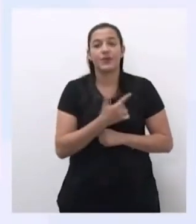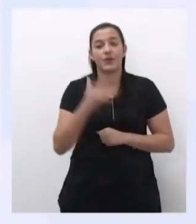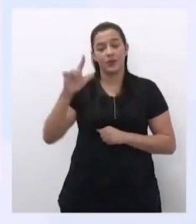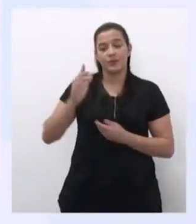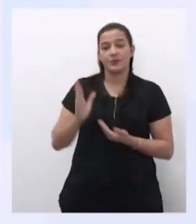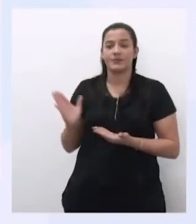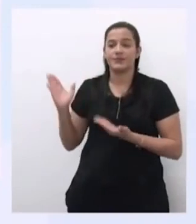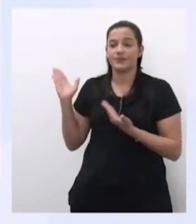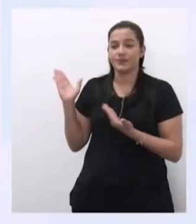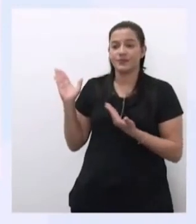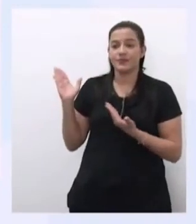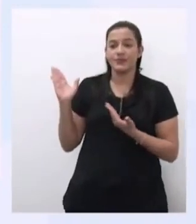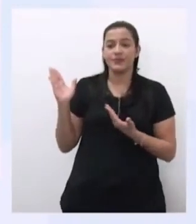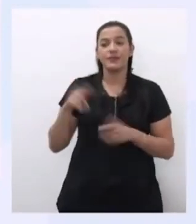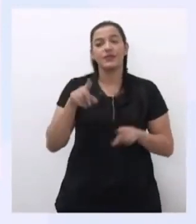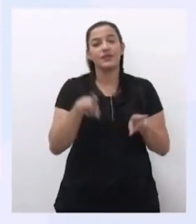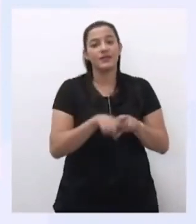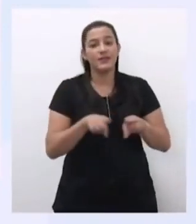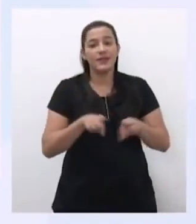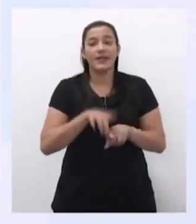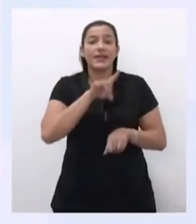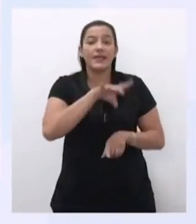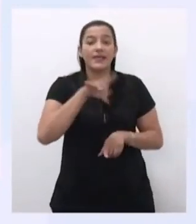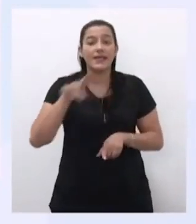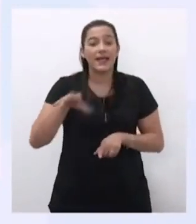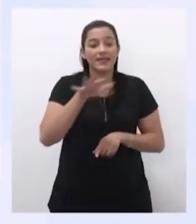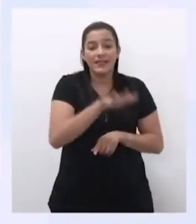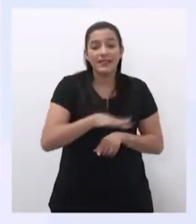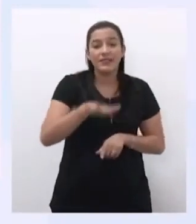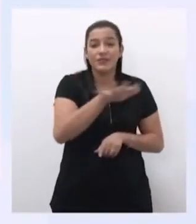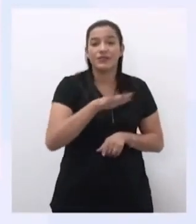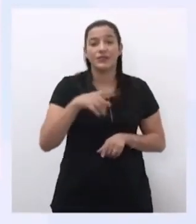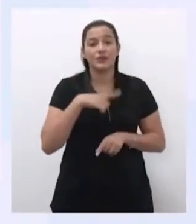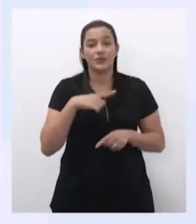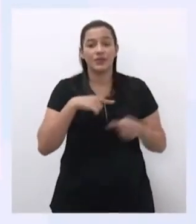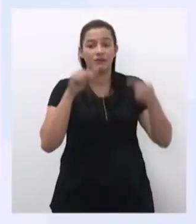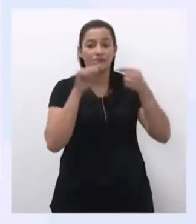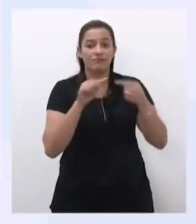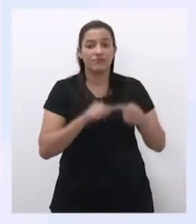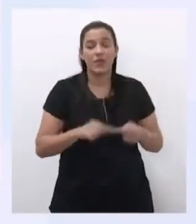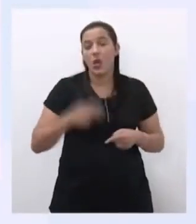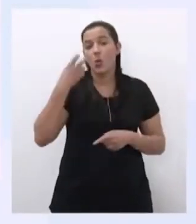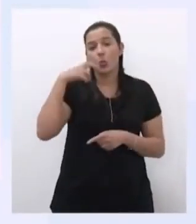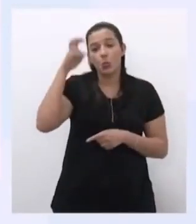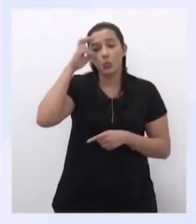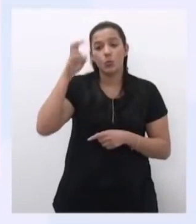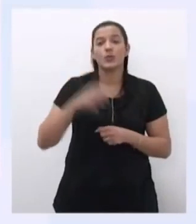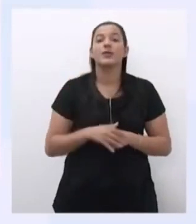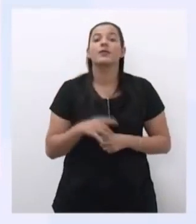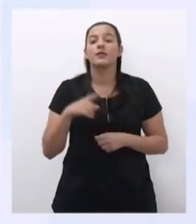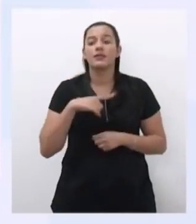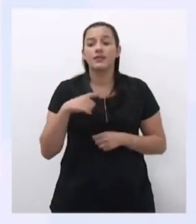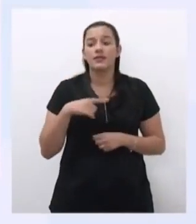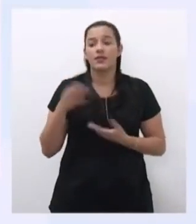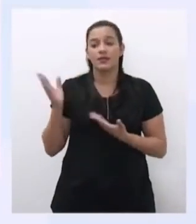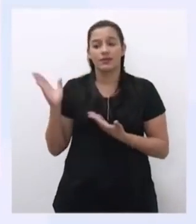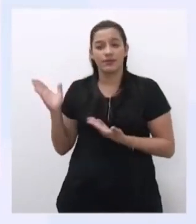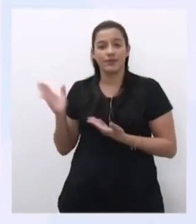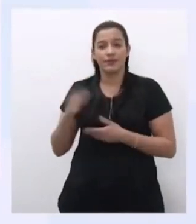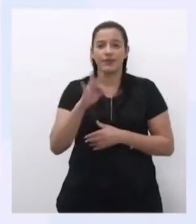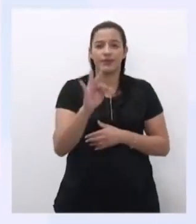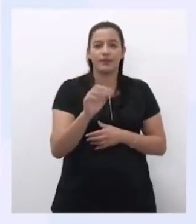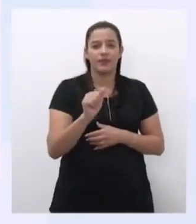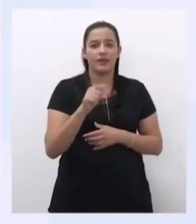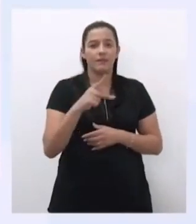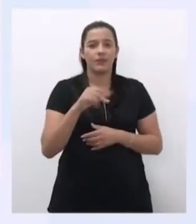opções de café da manhã. Gente, cada região tem a sua cultura. Vocês estão vendo aí a tapioca, que tem sido trazida também como uma cultura aqui para o Sudeste. Nós